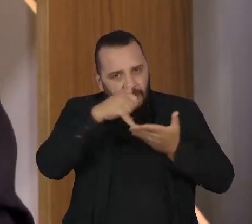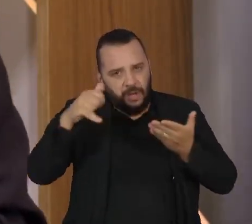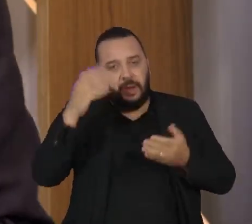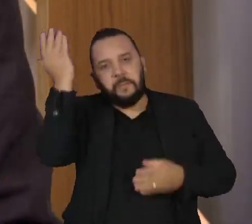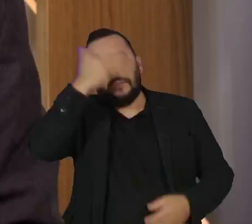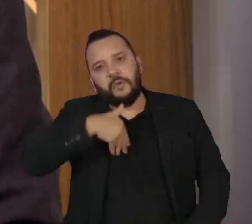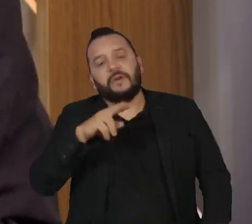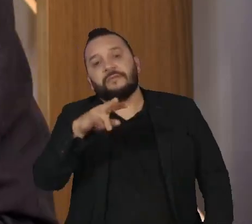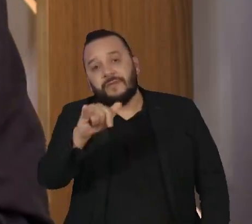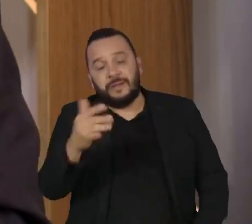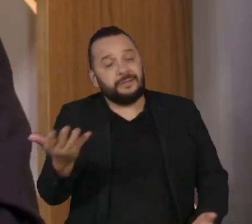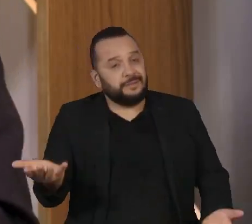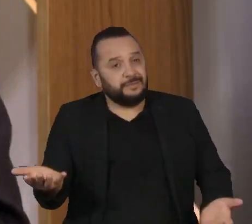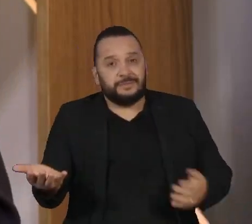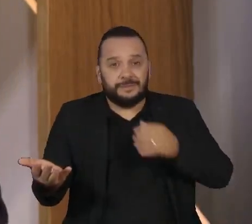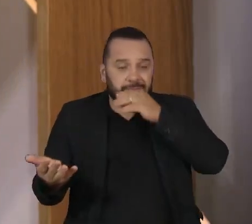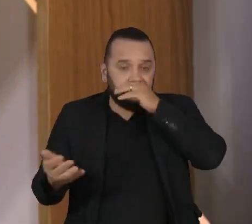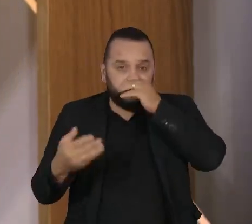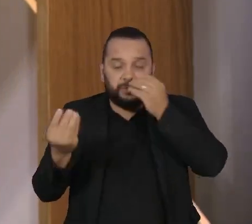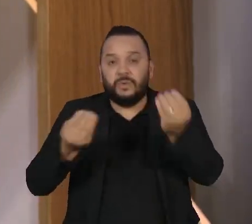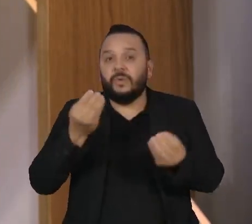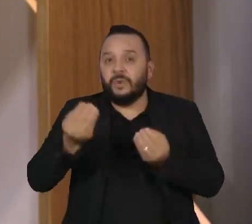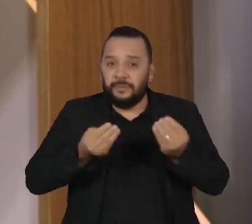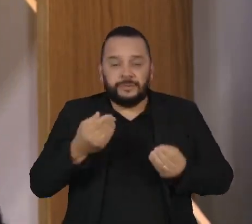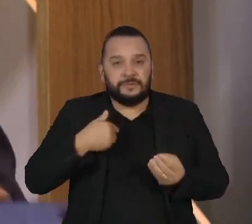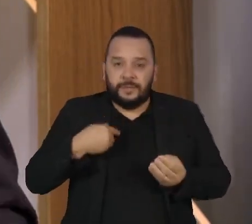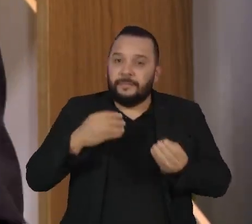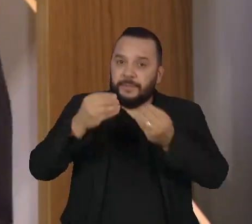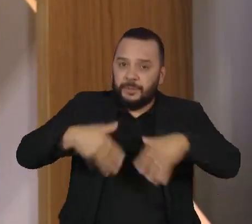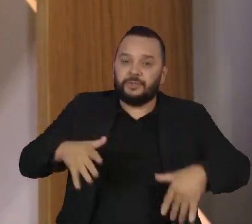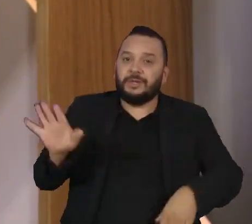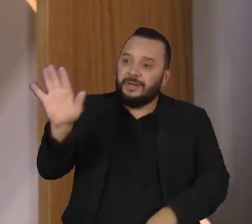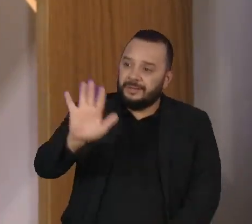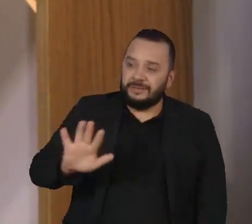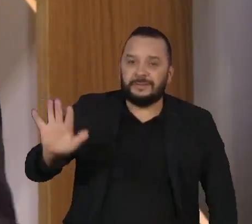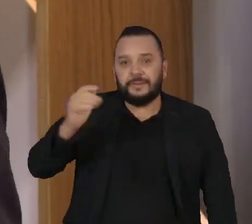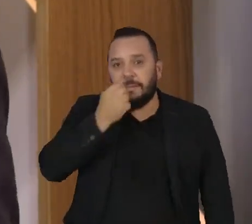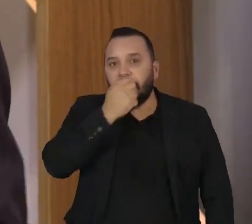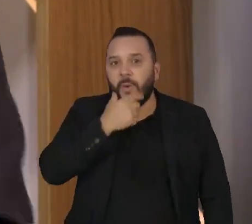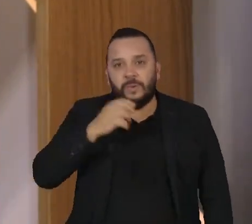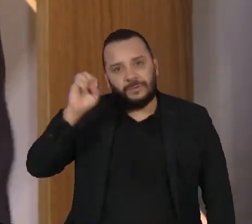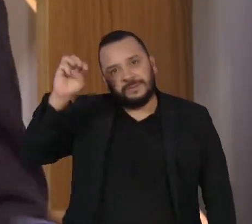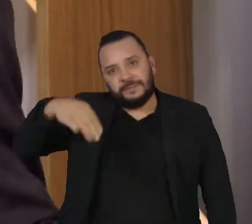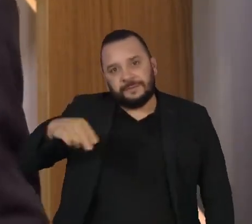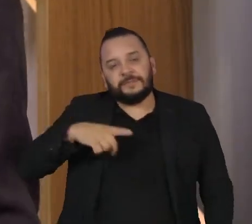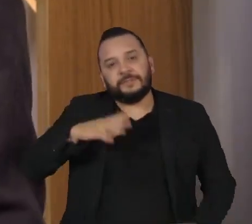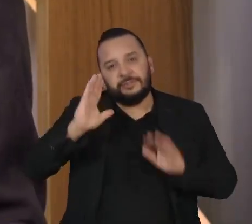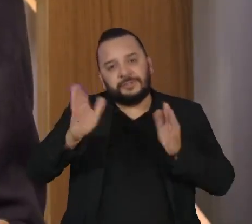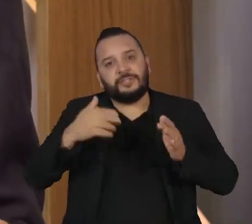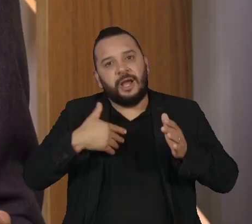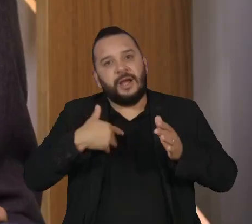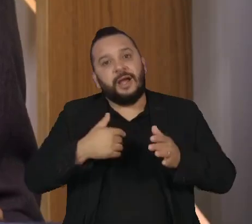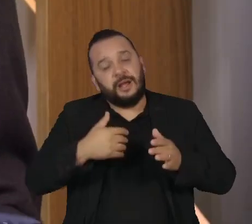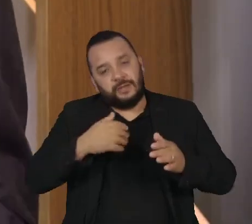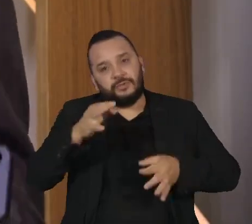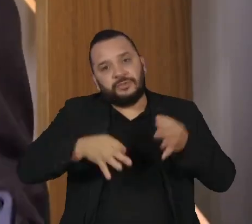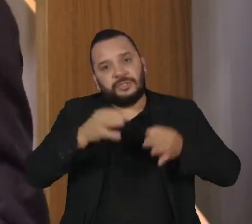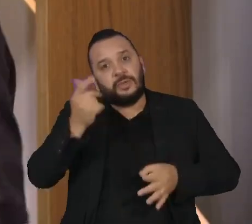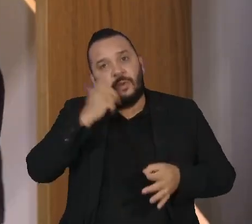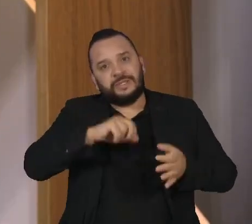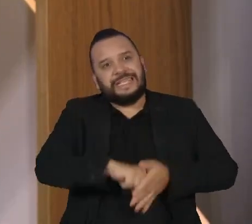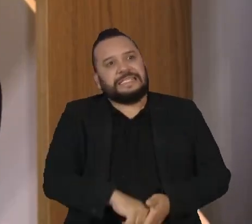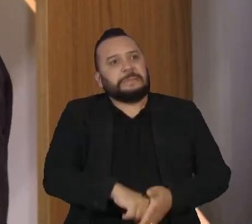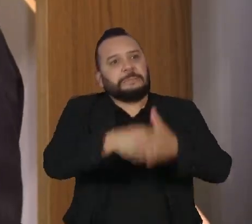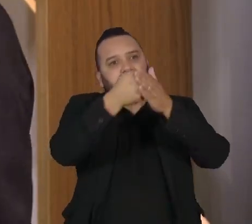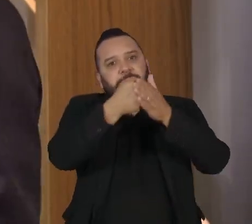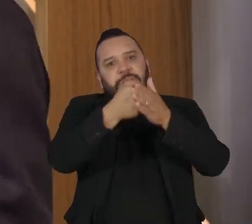é difícil de coibir que isso produza efeitos, porque o máximo que a justiça conseguiu fazer foi derrubar as redes quando o assunto já estava colocado, né? É, de fato,